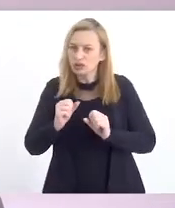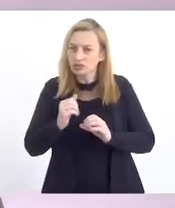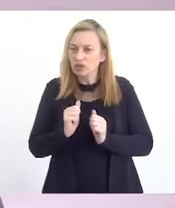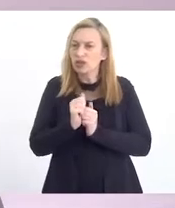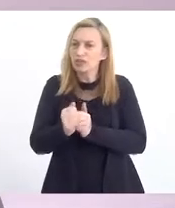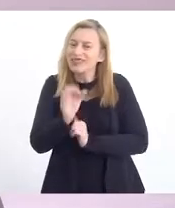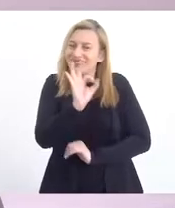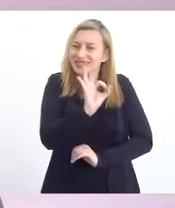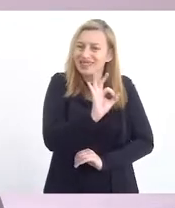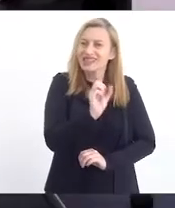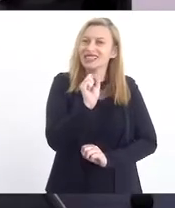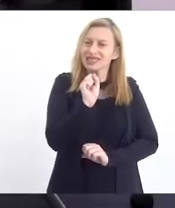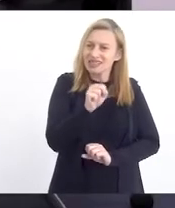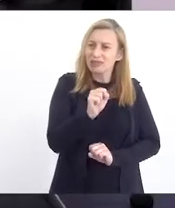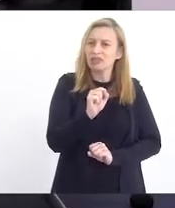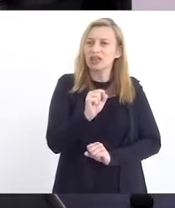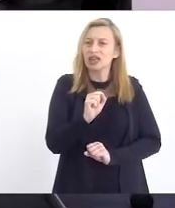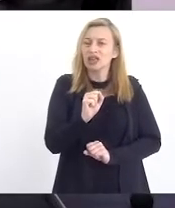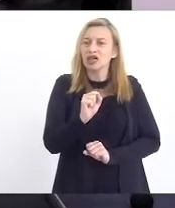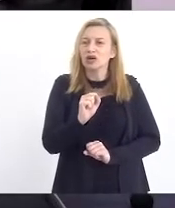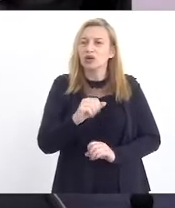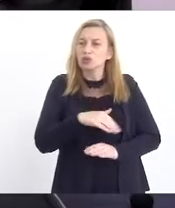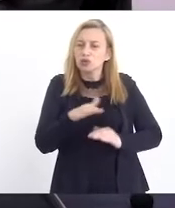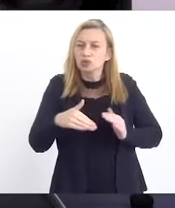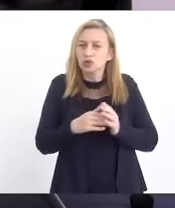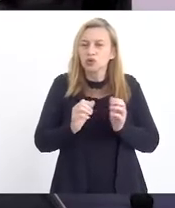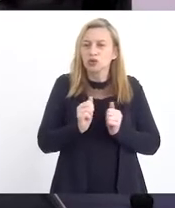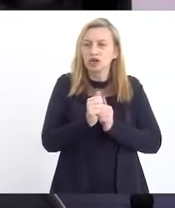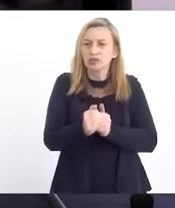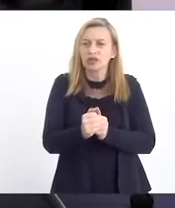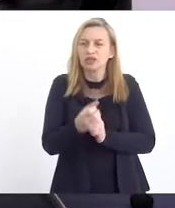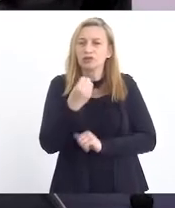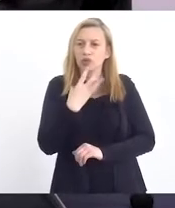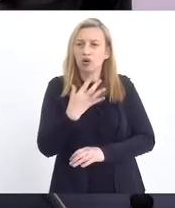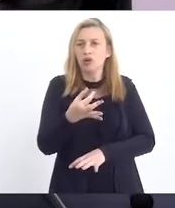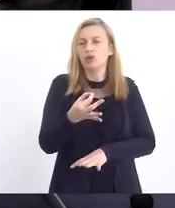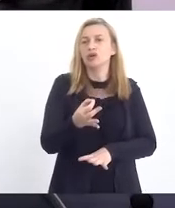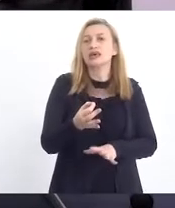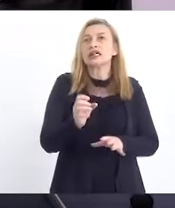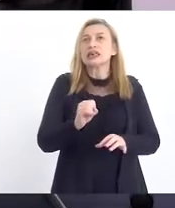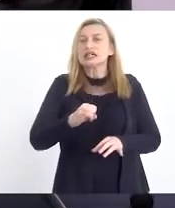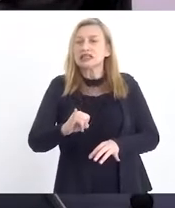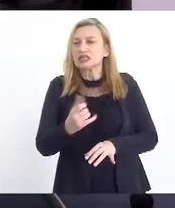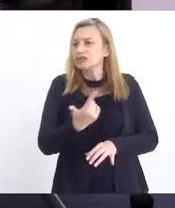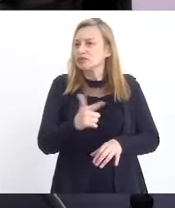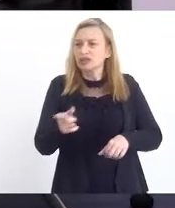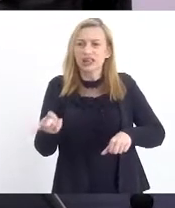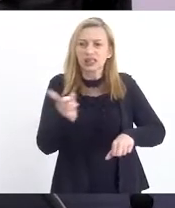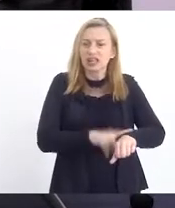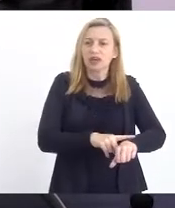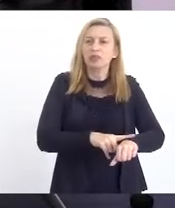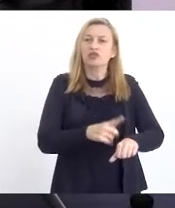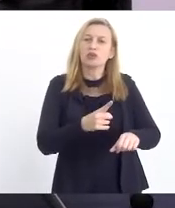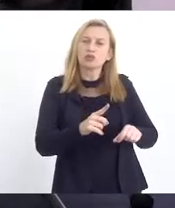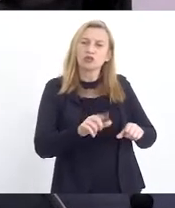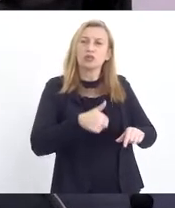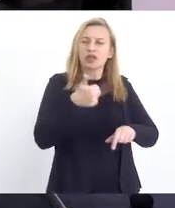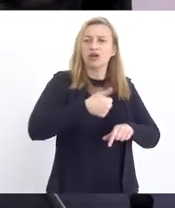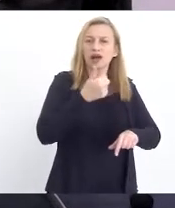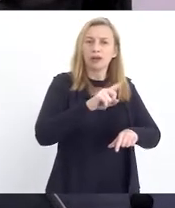se possível, consensual, mas ainda que isso não seja possível, nós vamos certamente aprimorar o debate e as